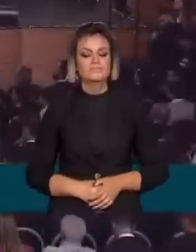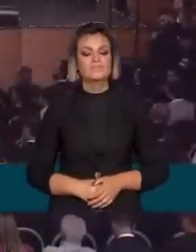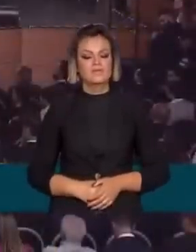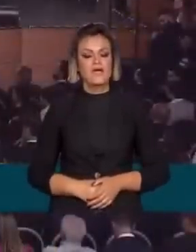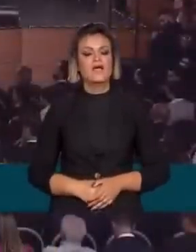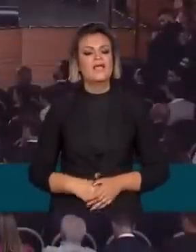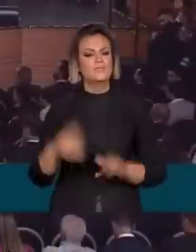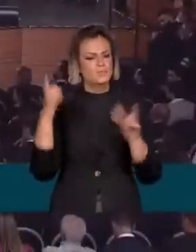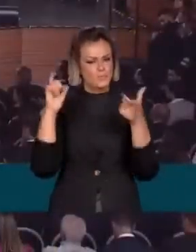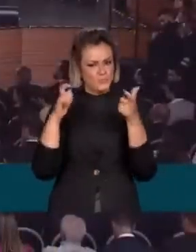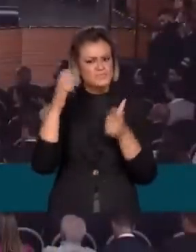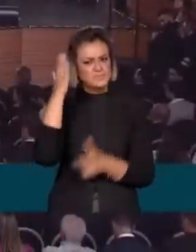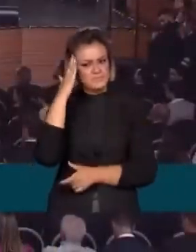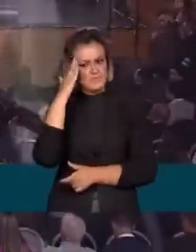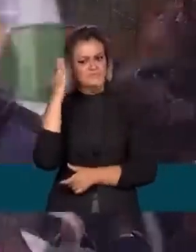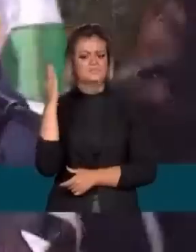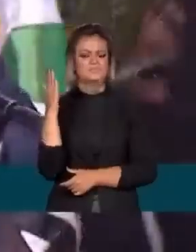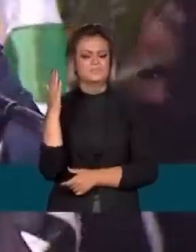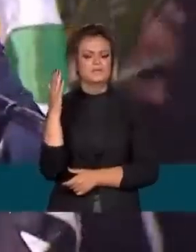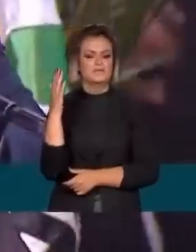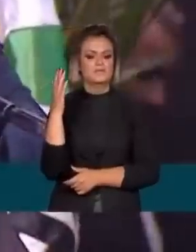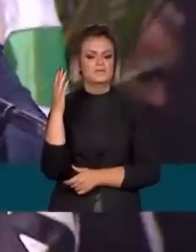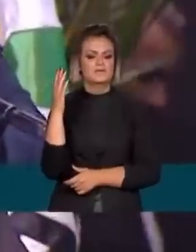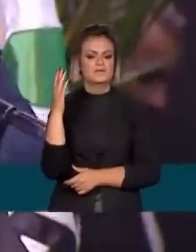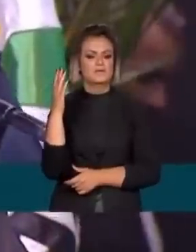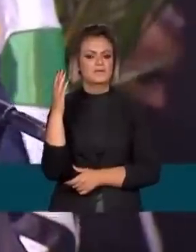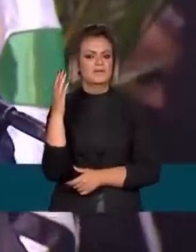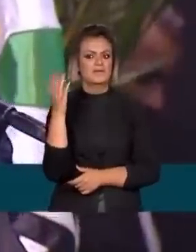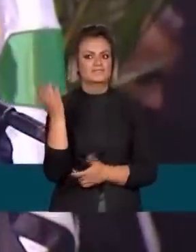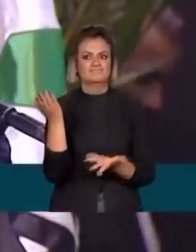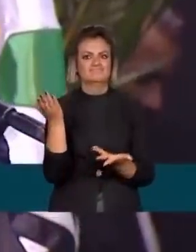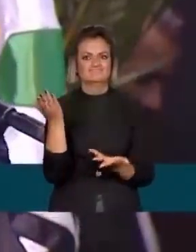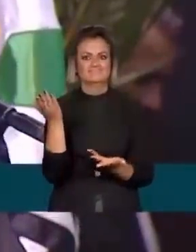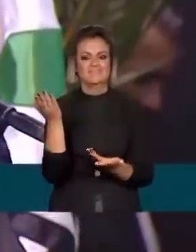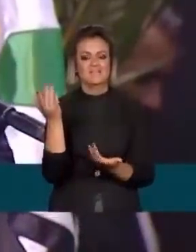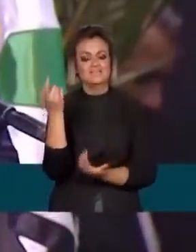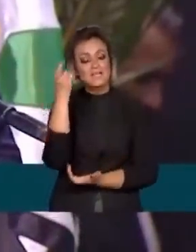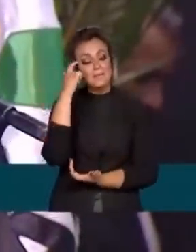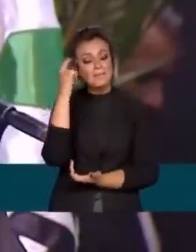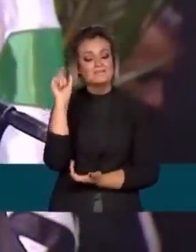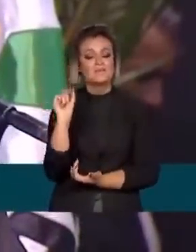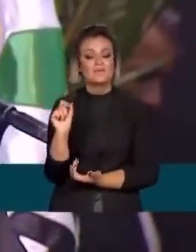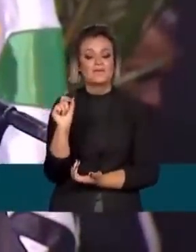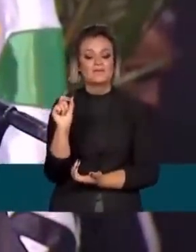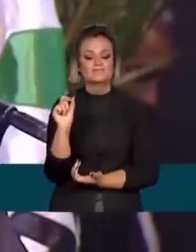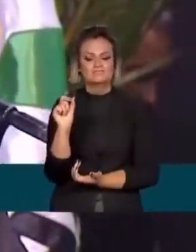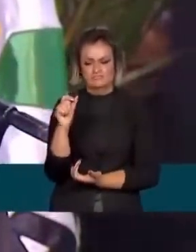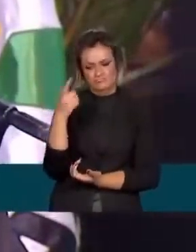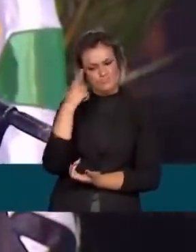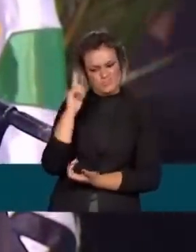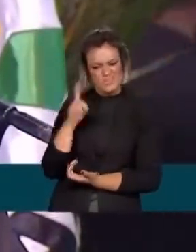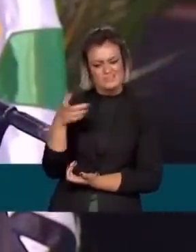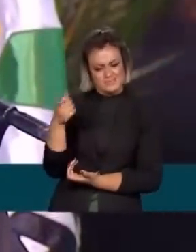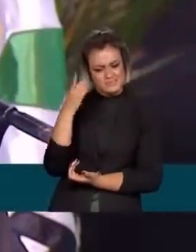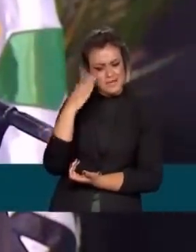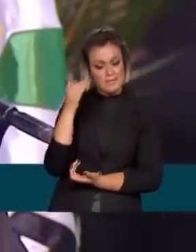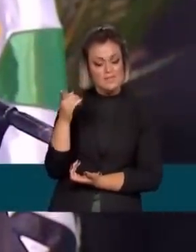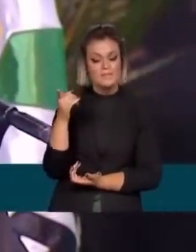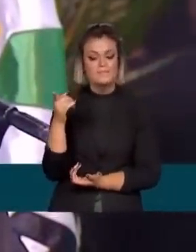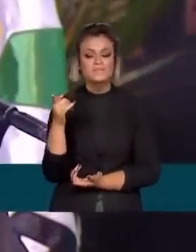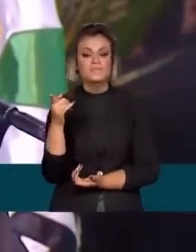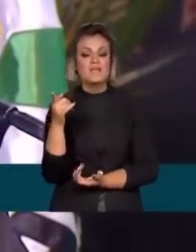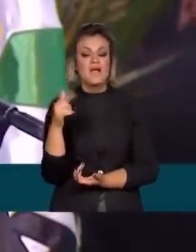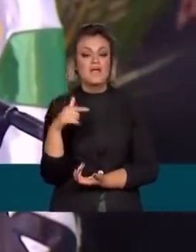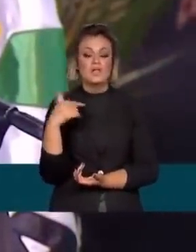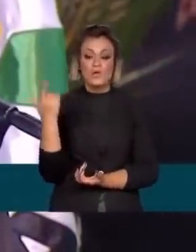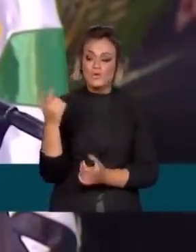Eu tenho noção que não é possível que a gente não leve em conta o direito. Não sei se o presidente sabe, depois